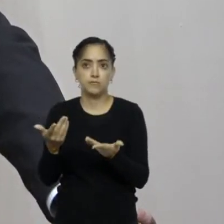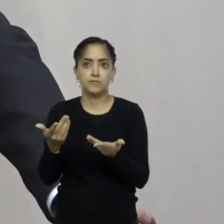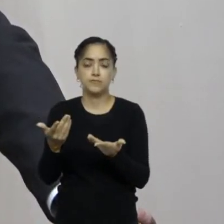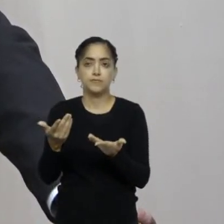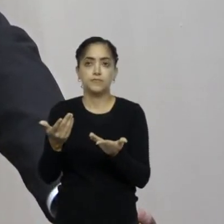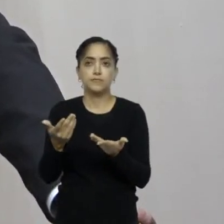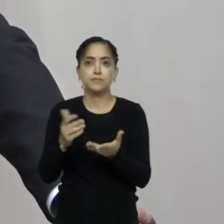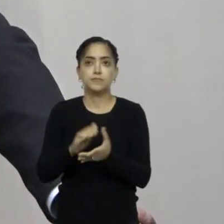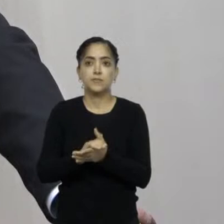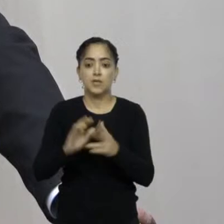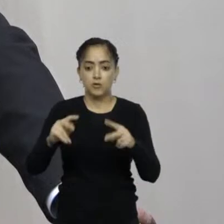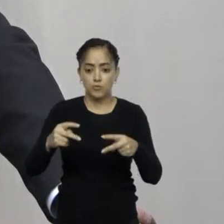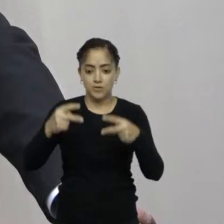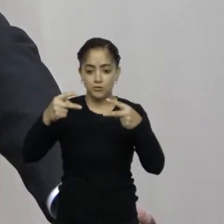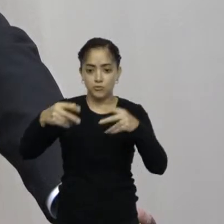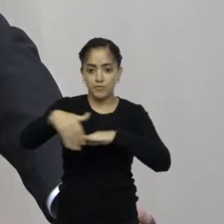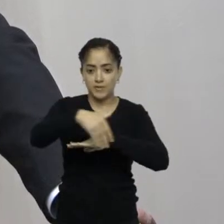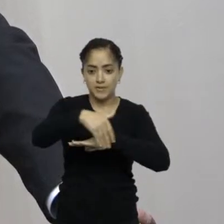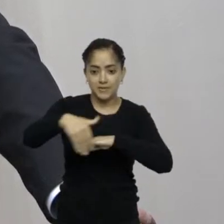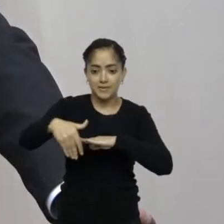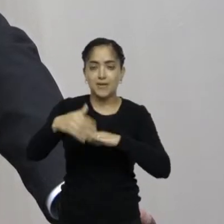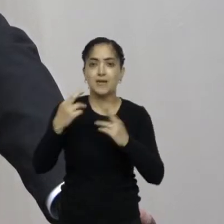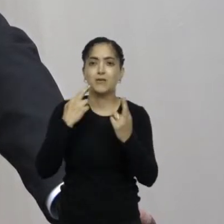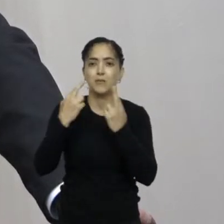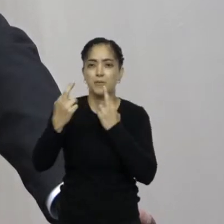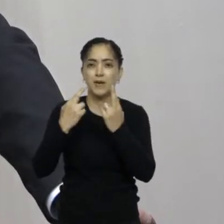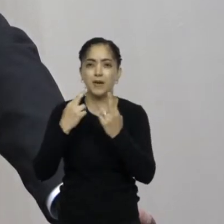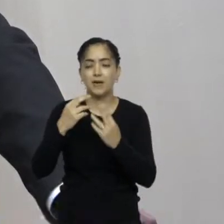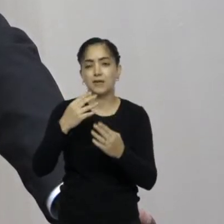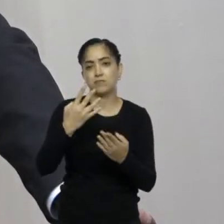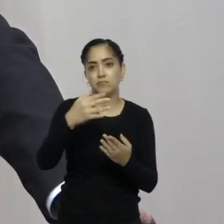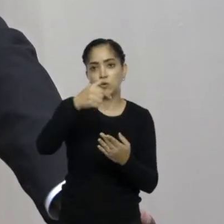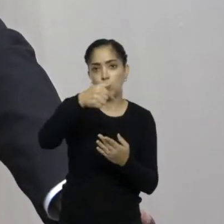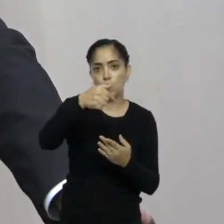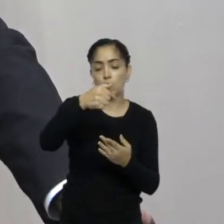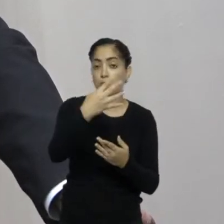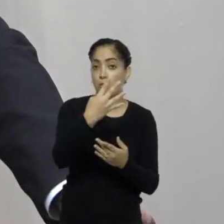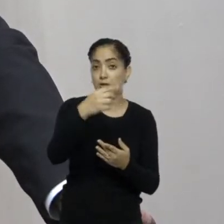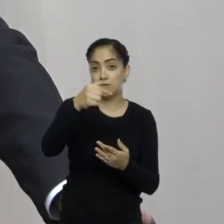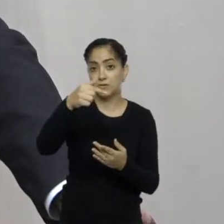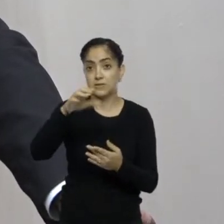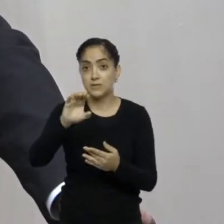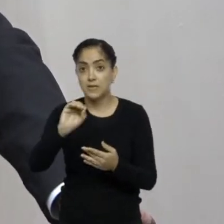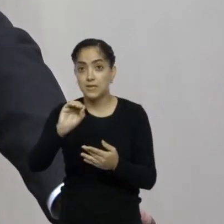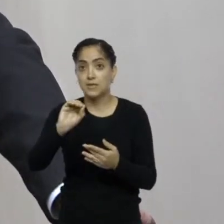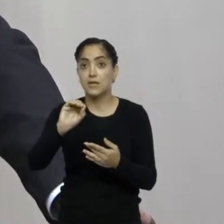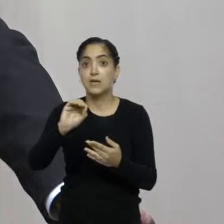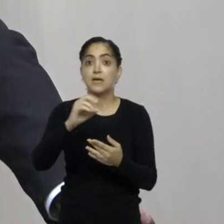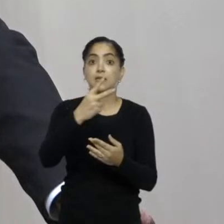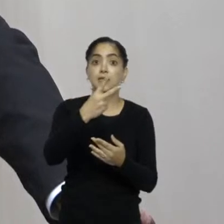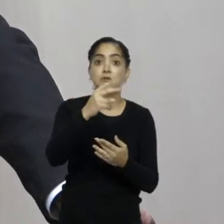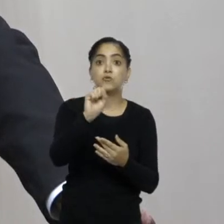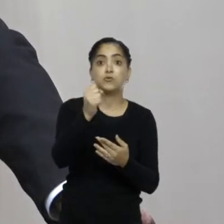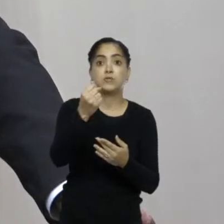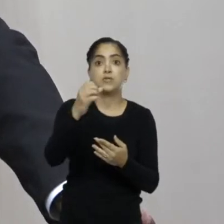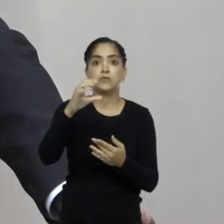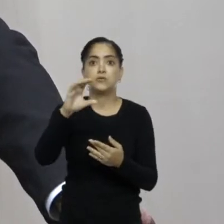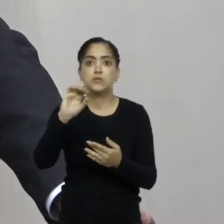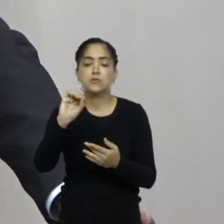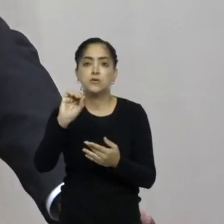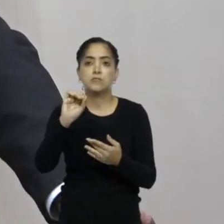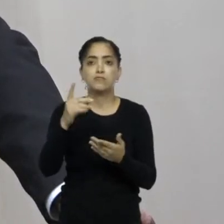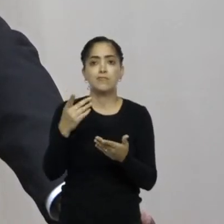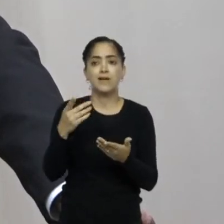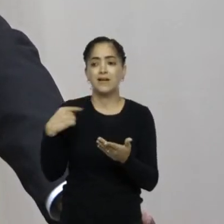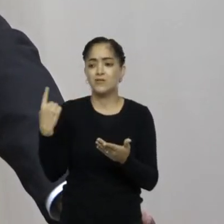numa duplicação de uma BR-470, numa duplicação da 280. A gente fica aqui